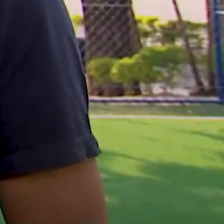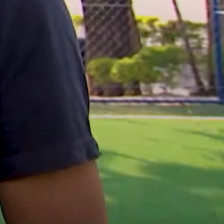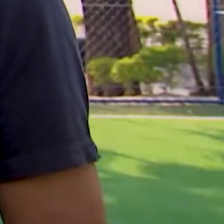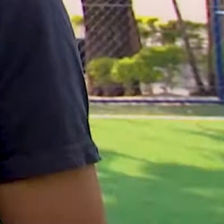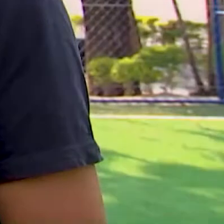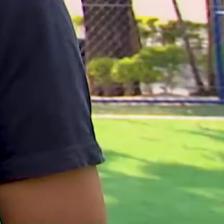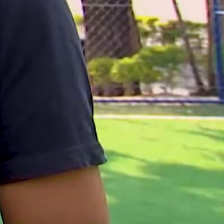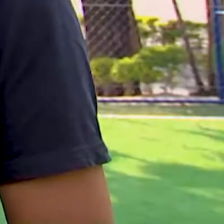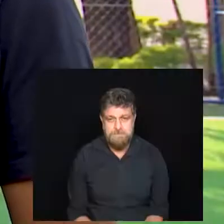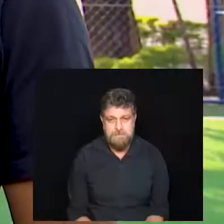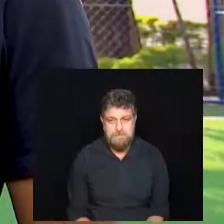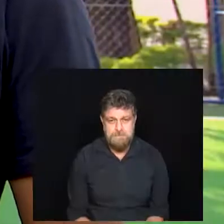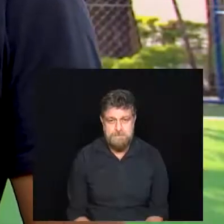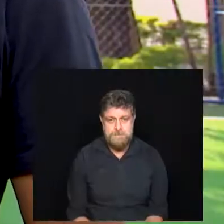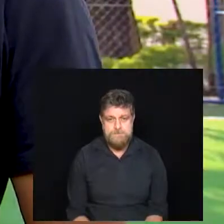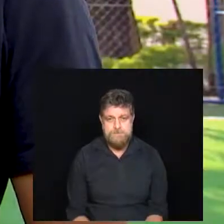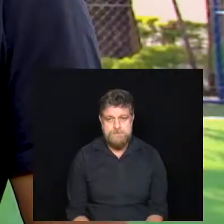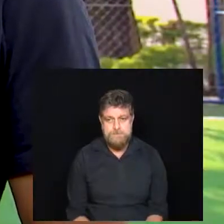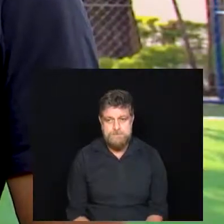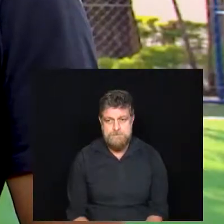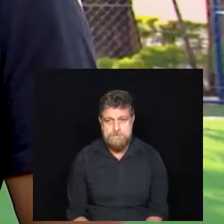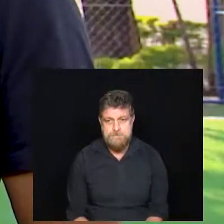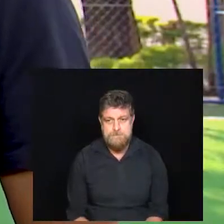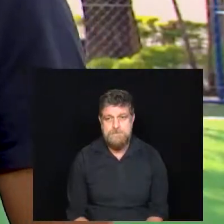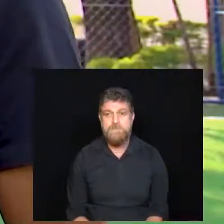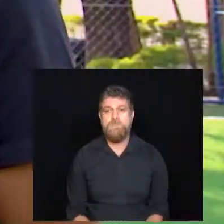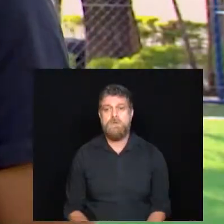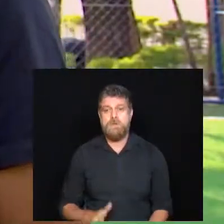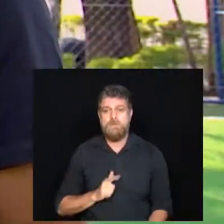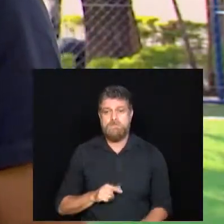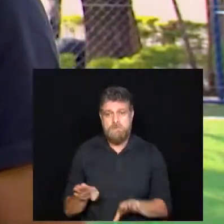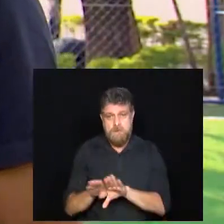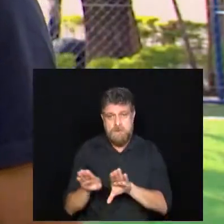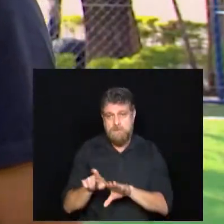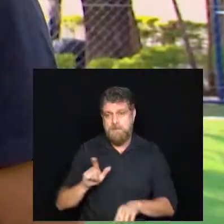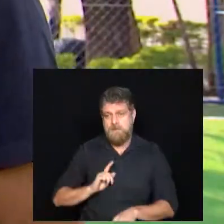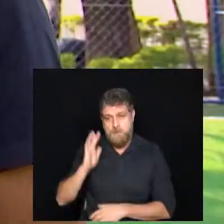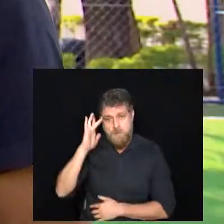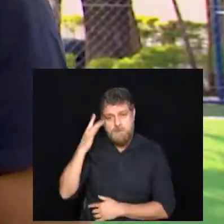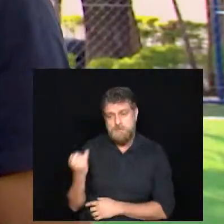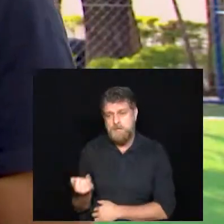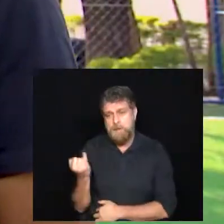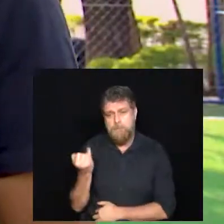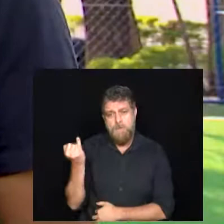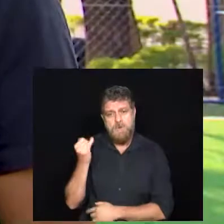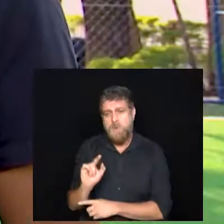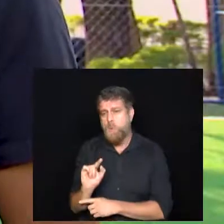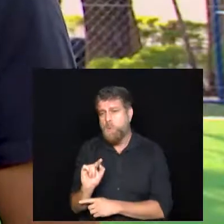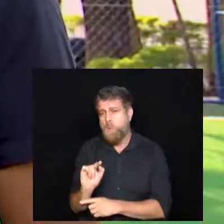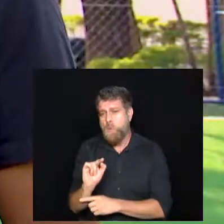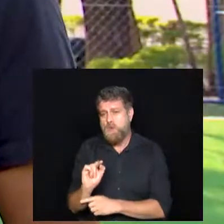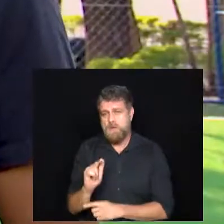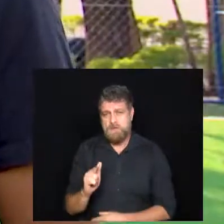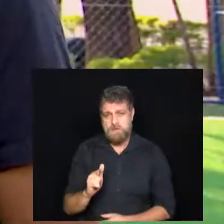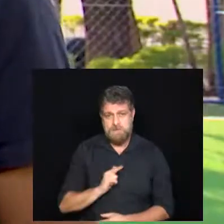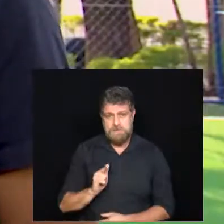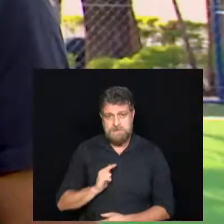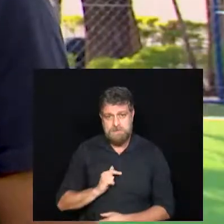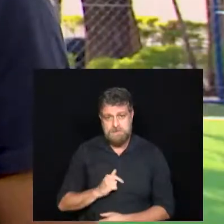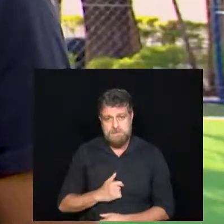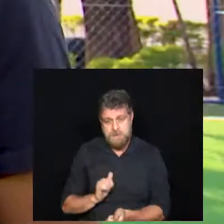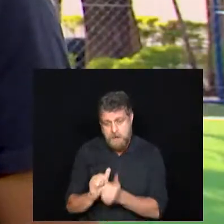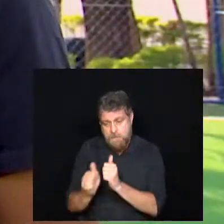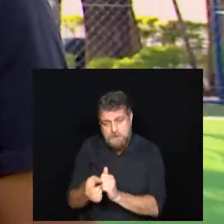foram jogador profissional. E também eu achei importante, né, essa nova